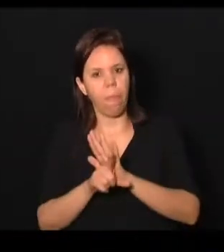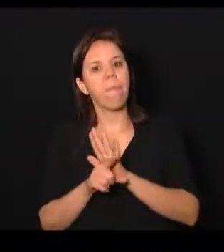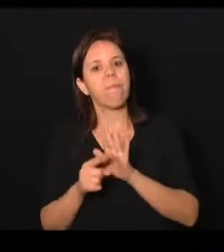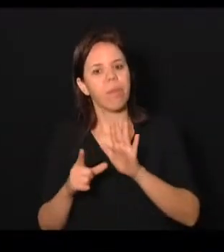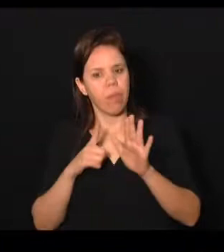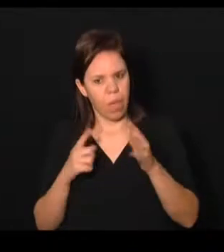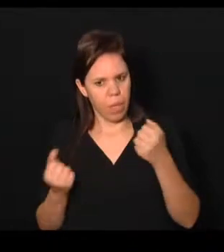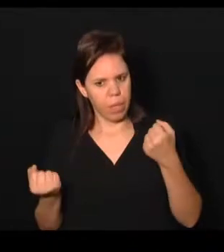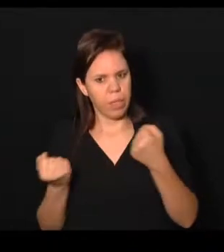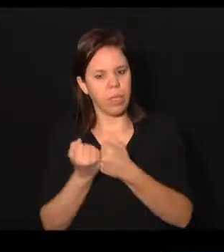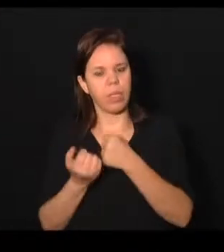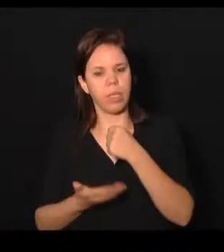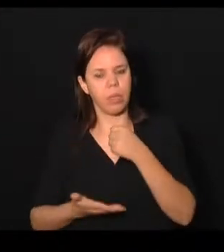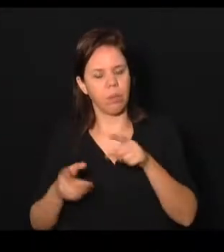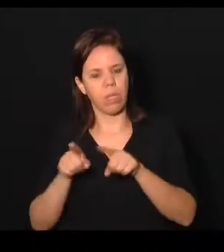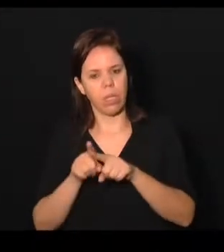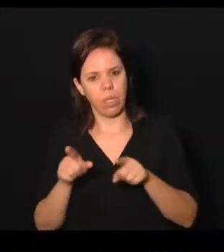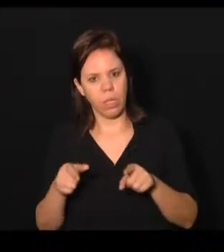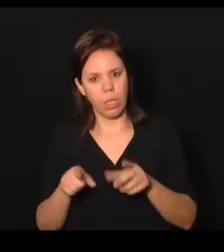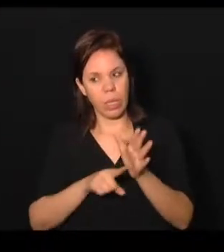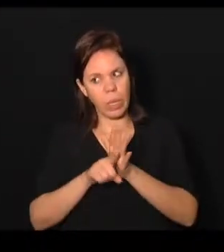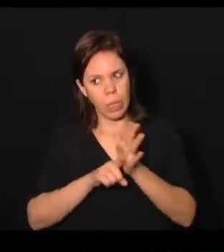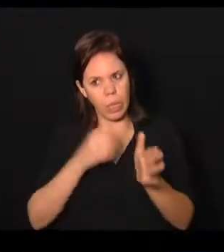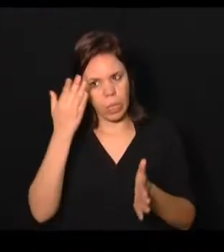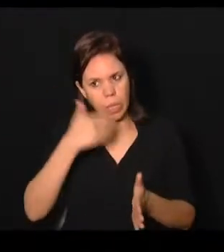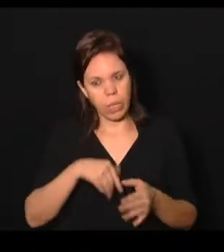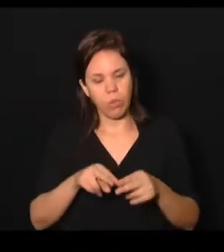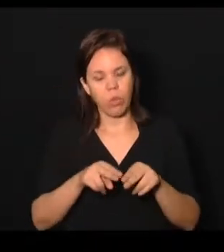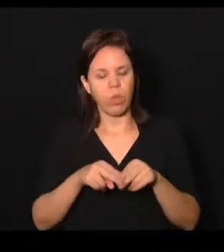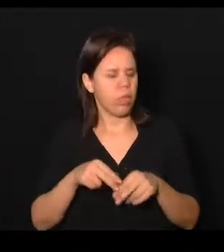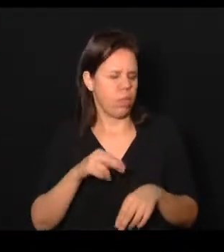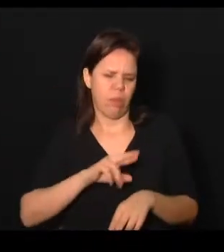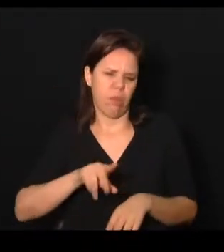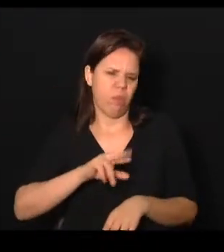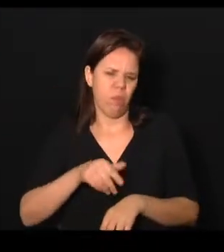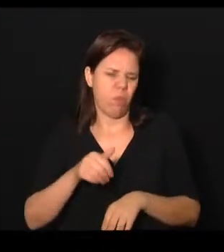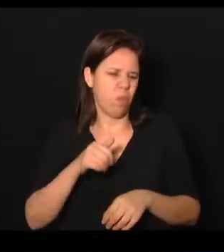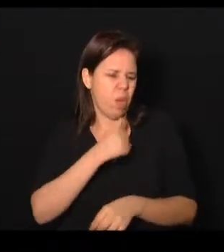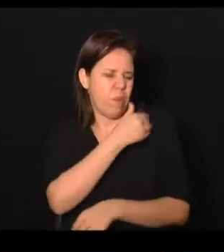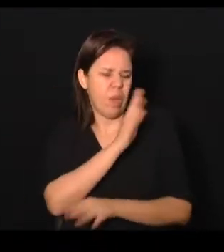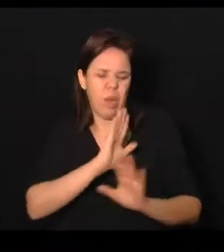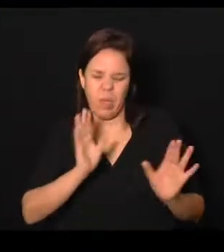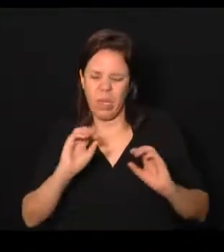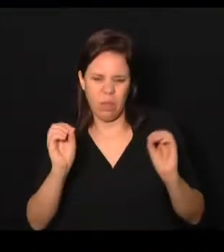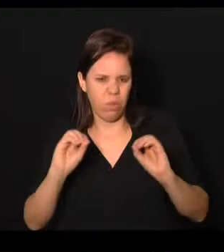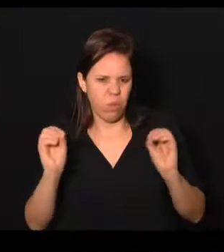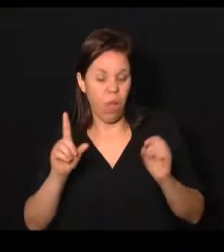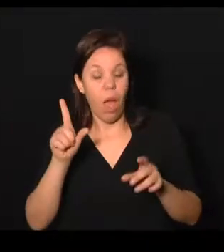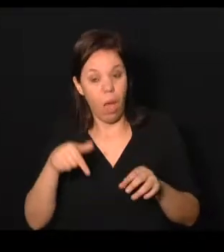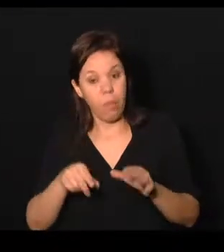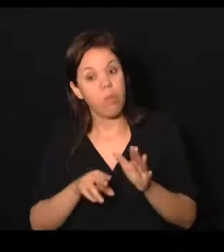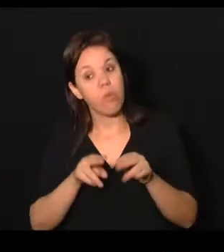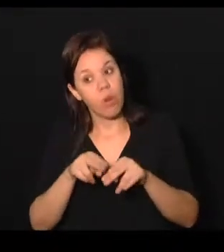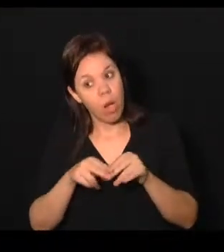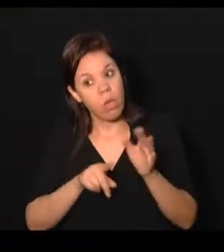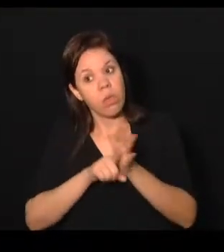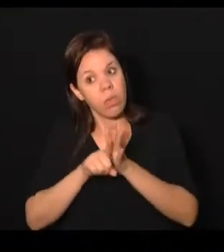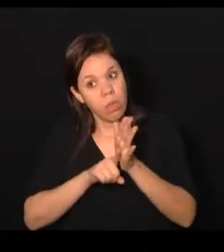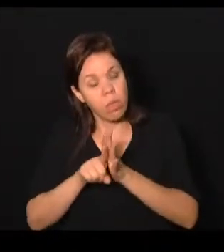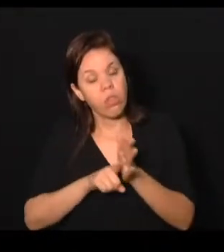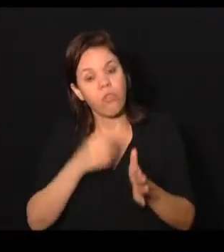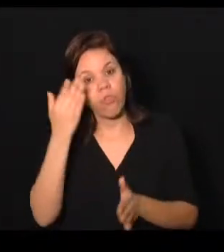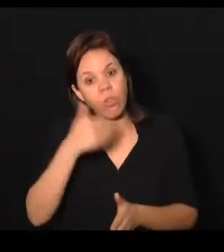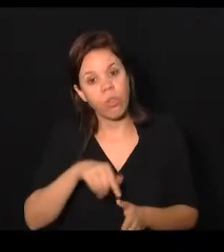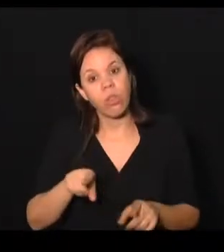baseia nisso, nesse dado epidemiológico. Não é uma questão de preconceito, é uma questão de estatística. Se nessa população existe